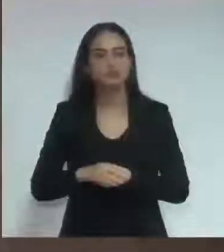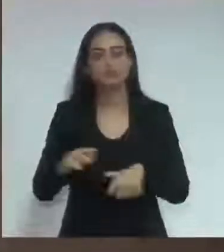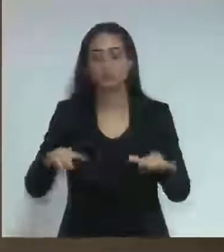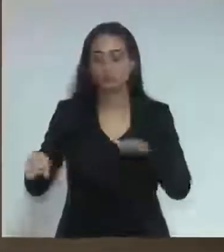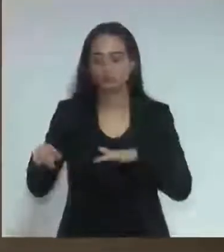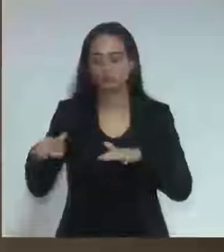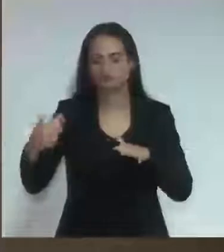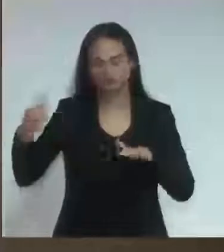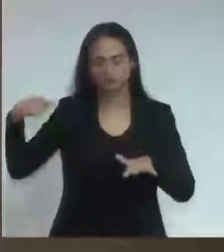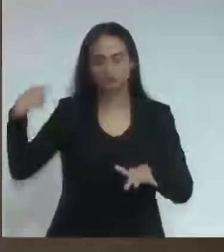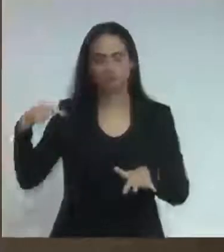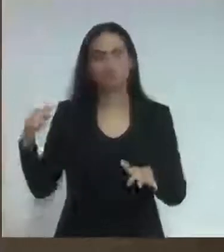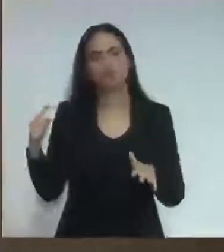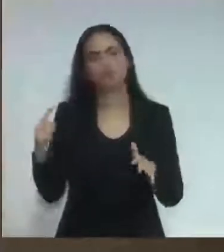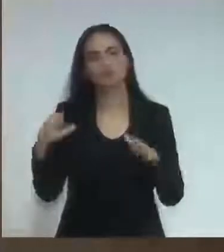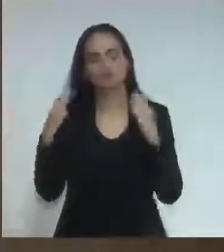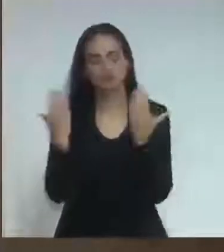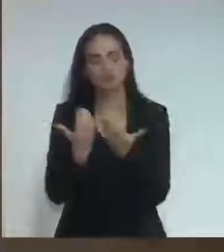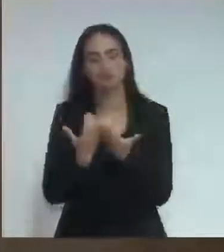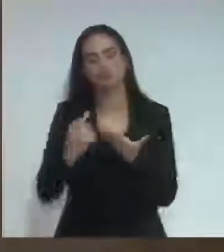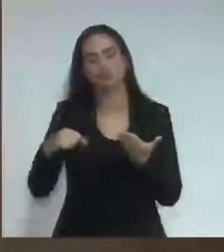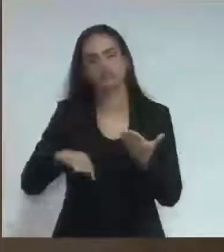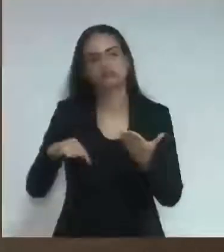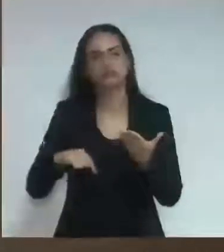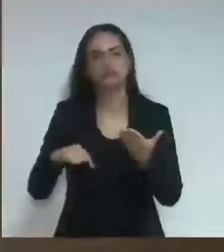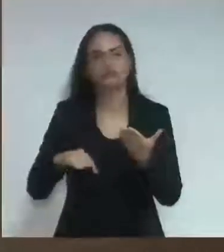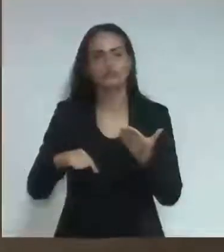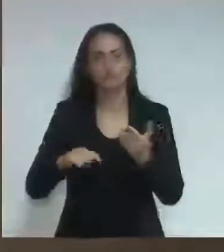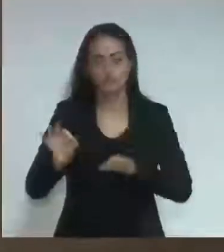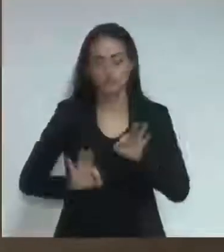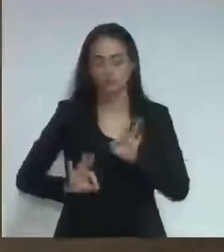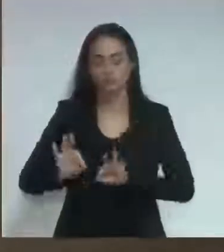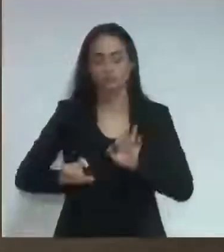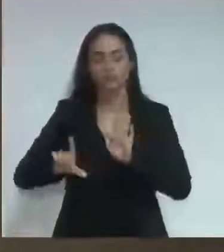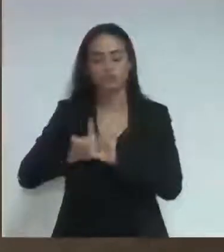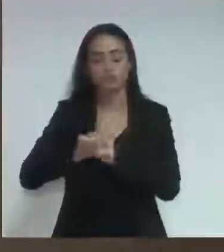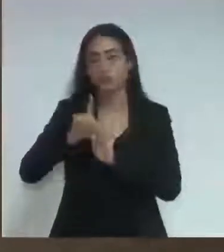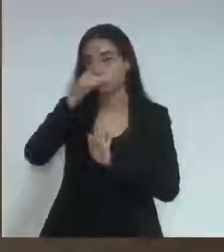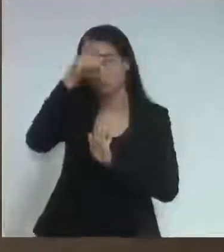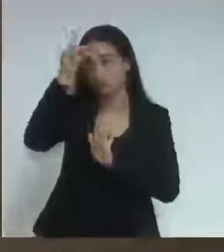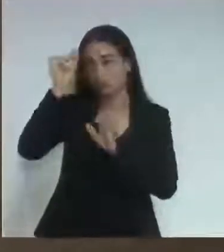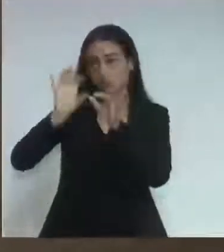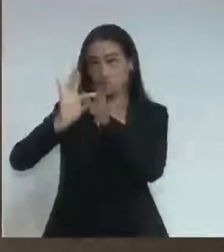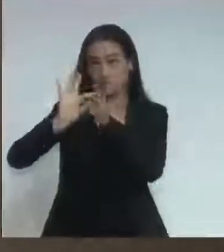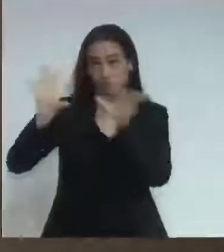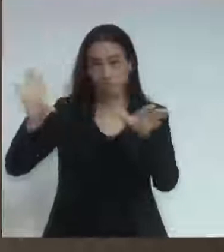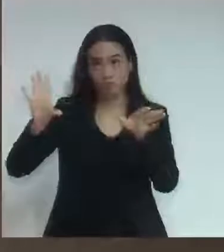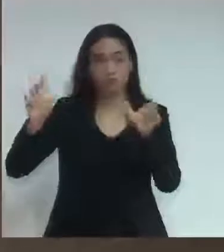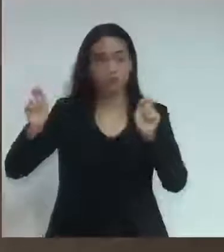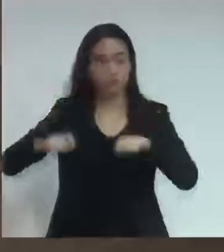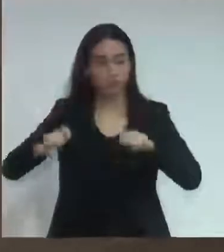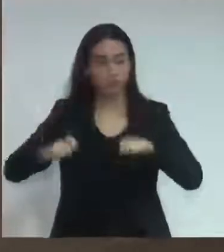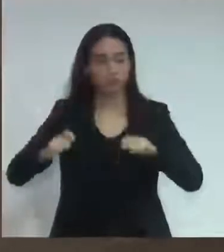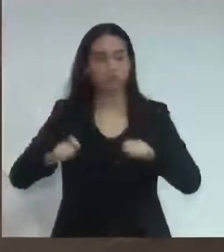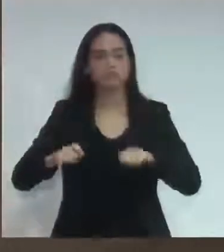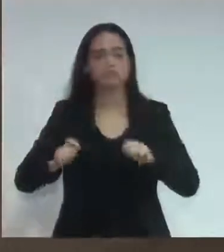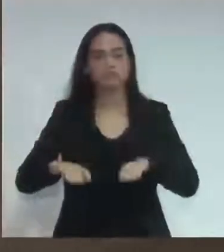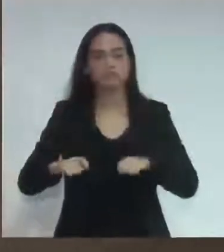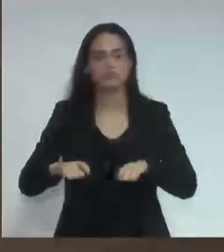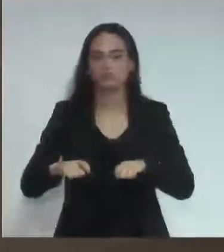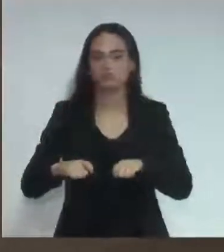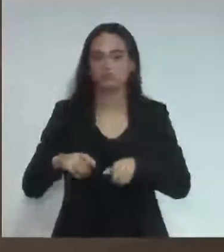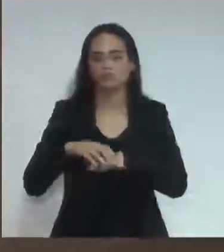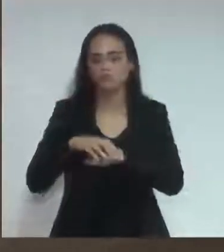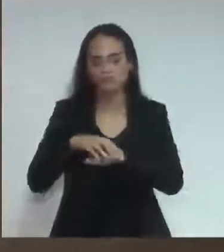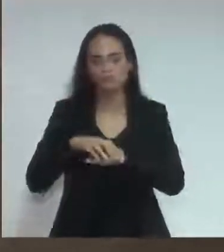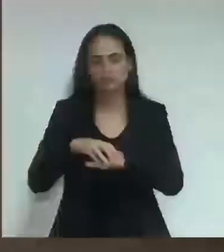Executivo, um projeto de lei que autoriza aí o Executivo a fazer a concessão de transporte